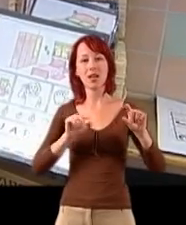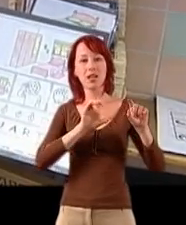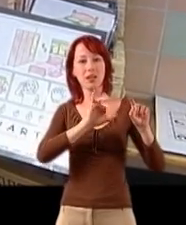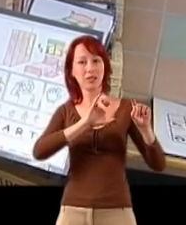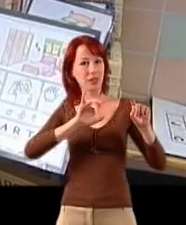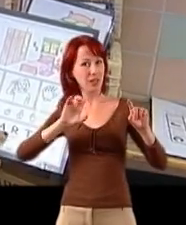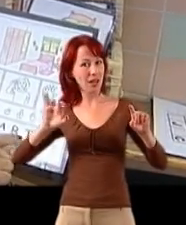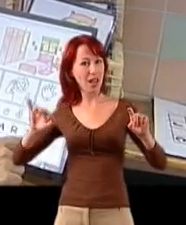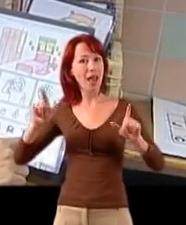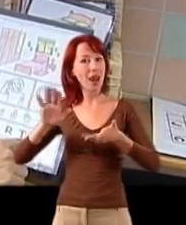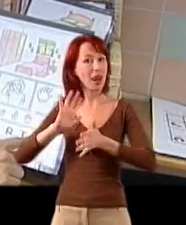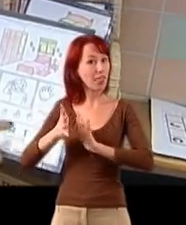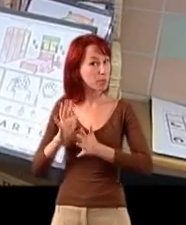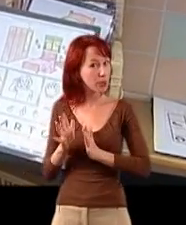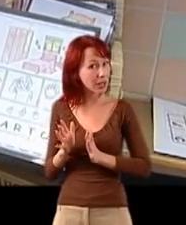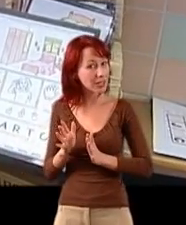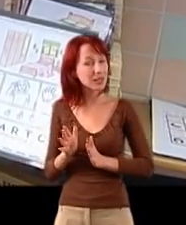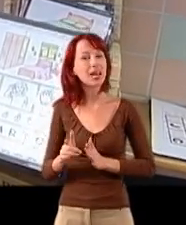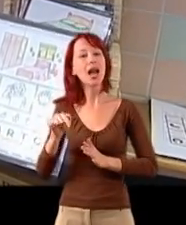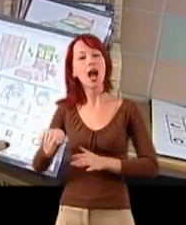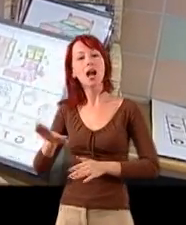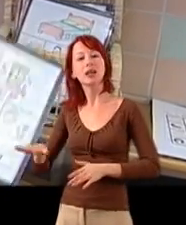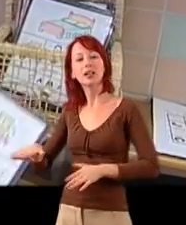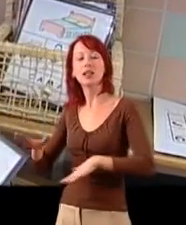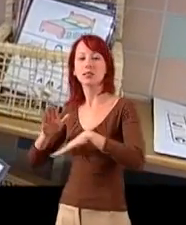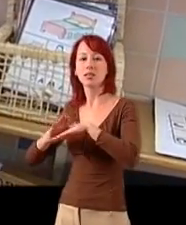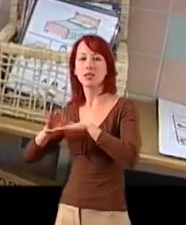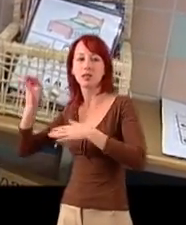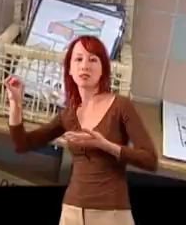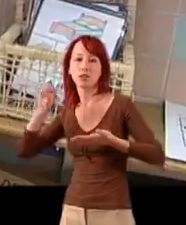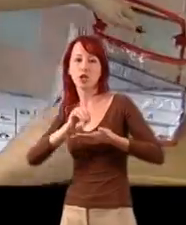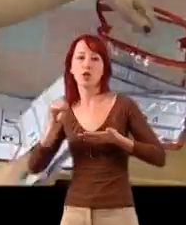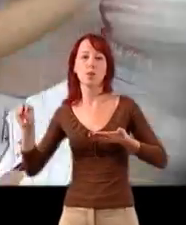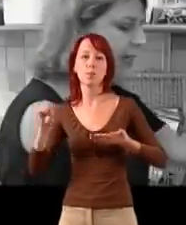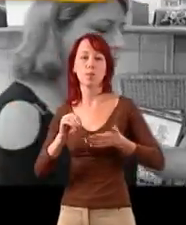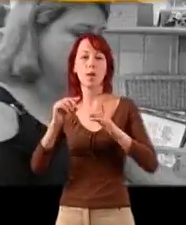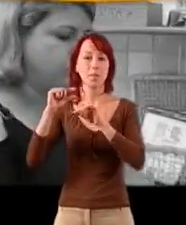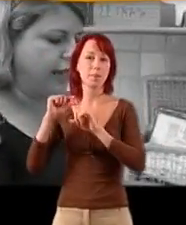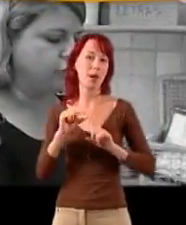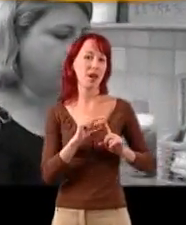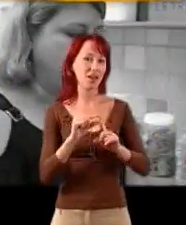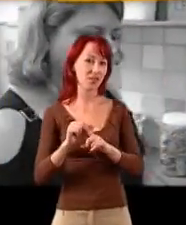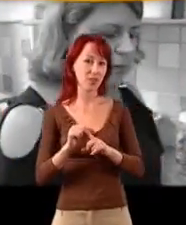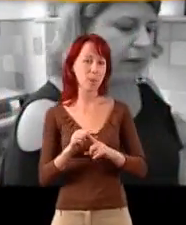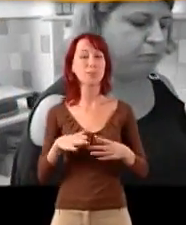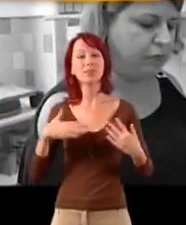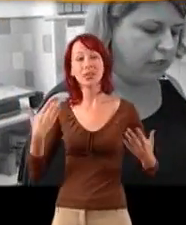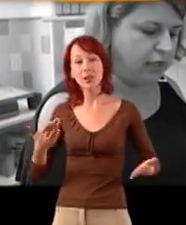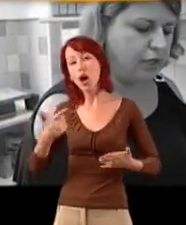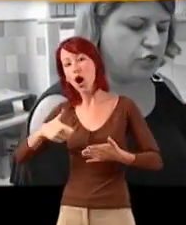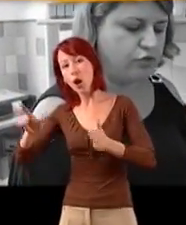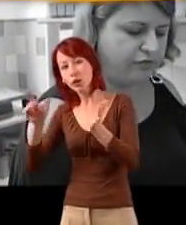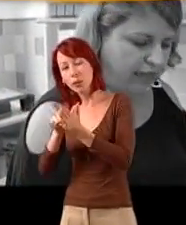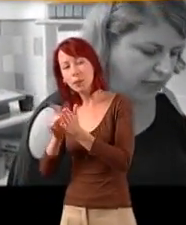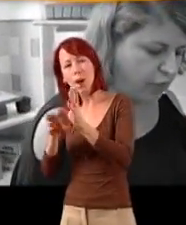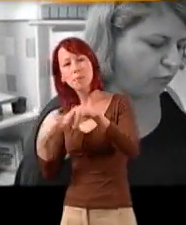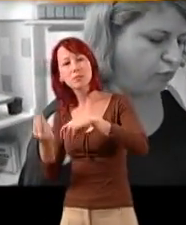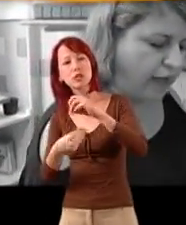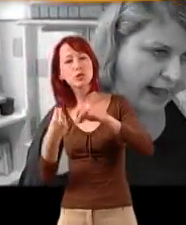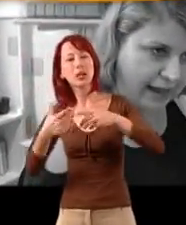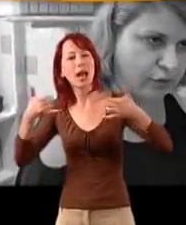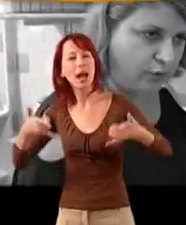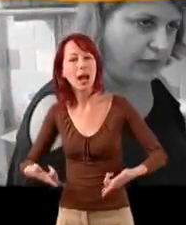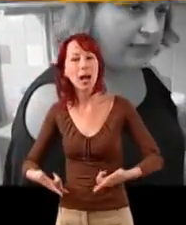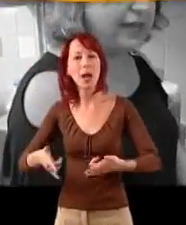Libras. Nós temos a palavra no alfabeto e aqui eles brincam com o alfabeto móvel. Aqui está misturado cama, pia,